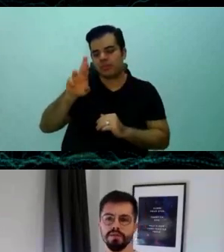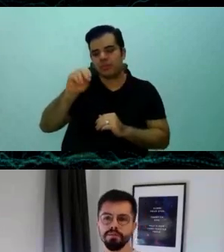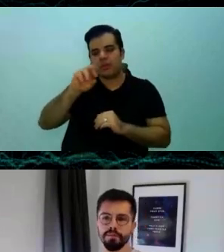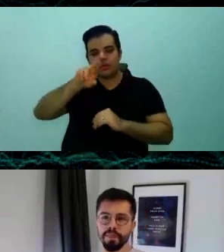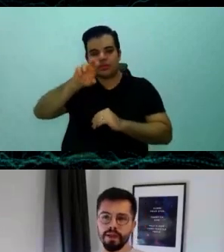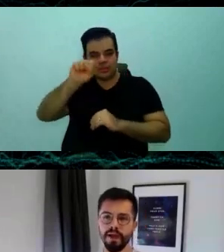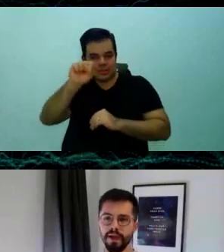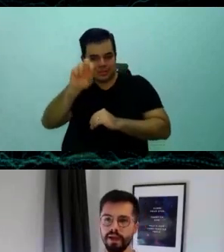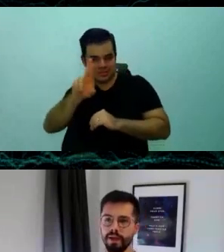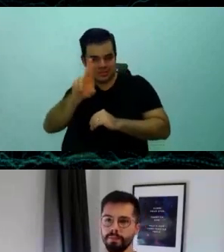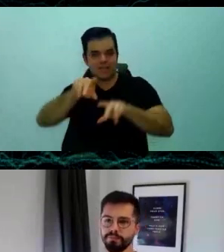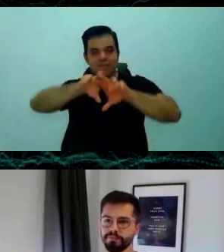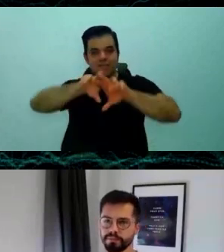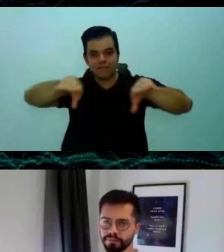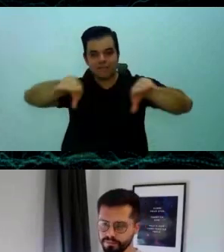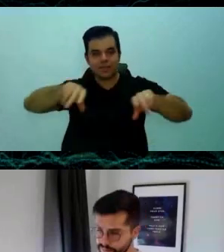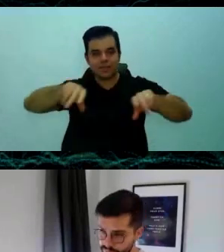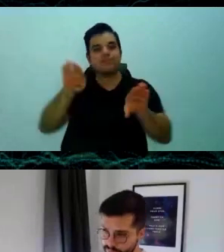o WS